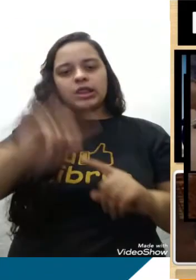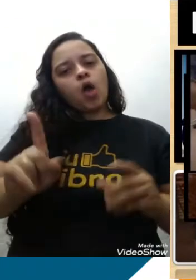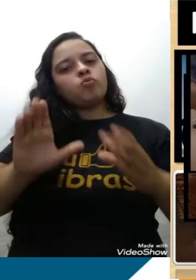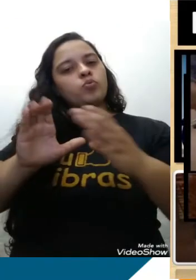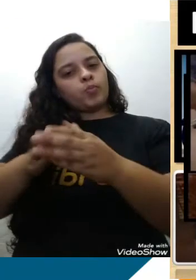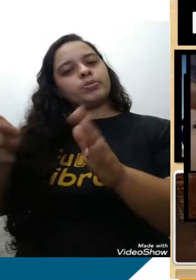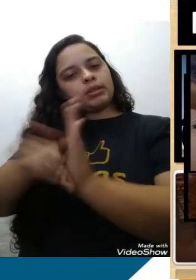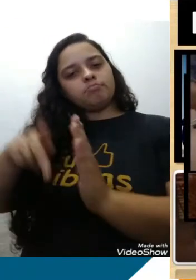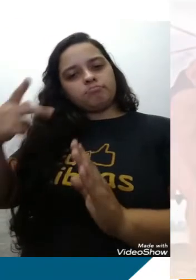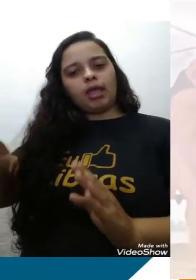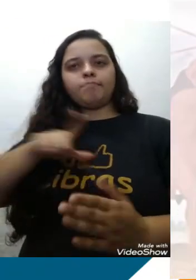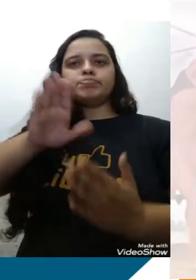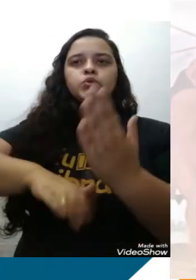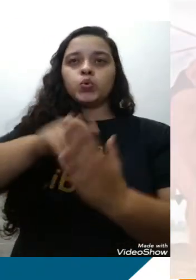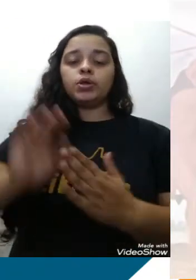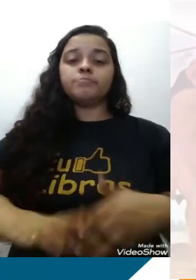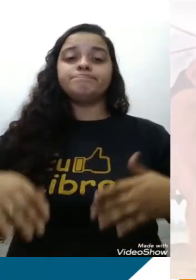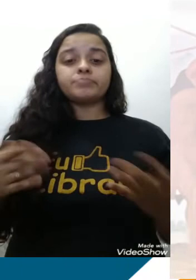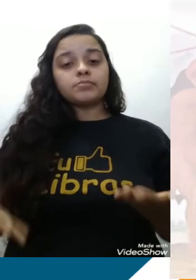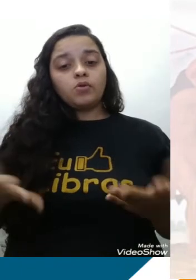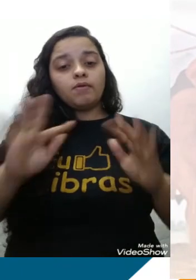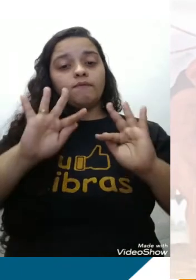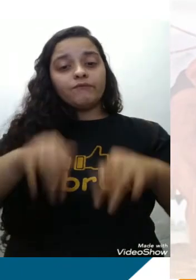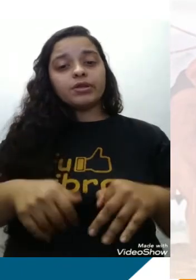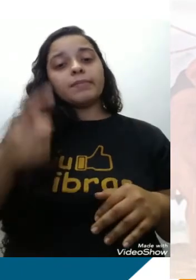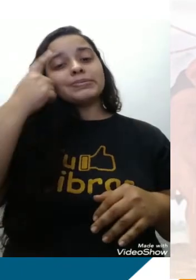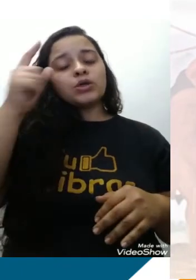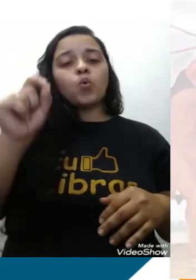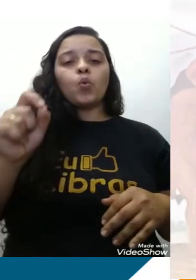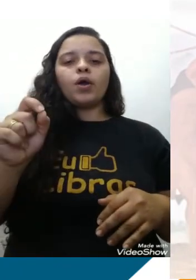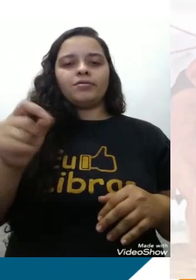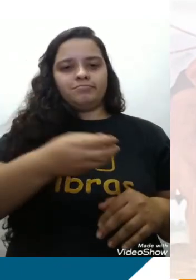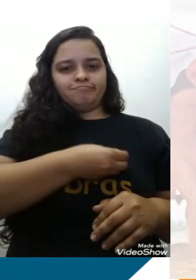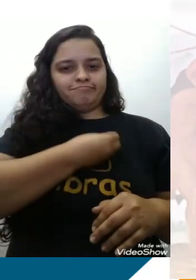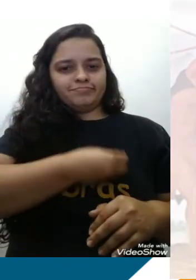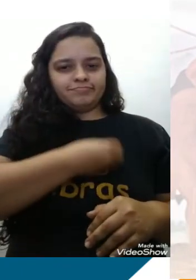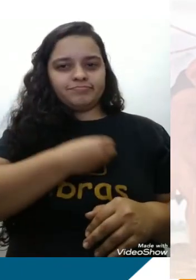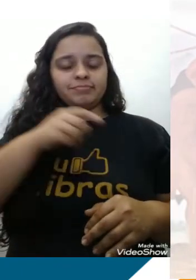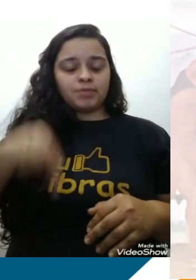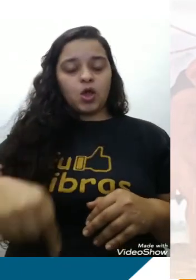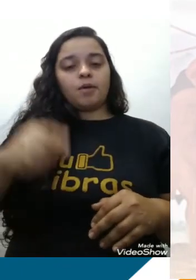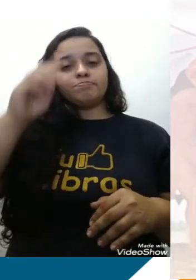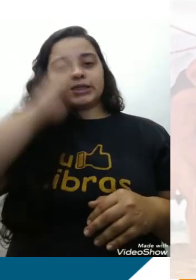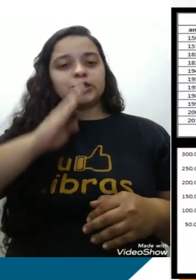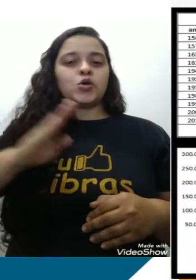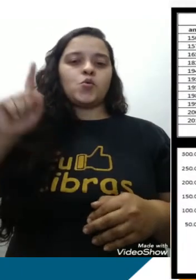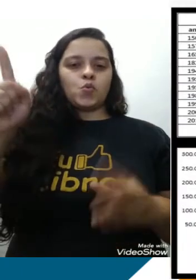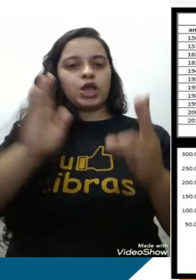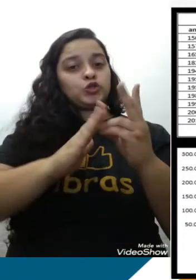diferentes de tribo para tribo. Bom, e para a gente finalizar, né, pensar um pouquinho da realidade dos povos indígenas no Brasil